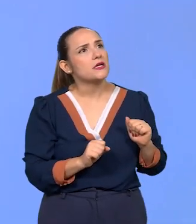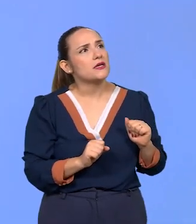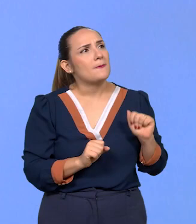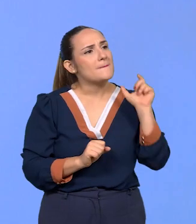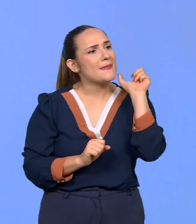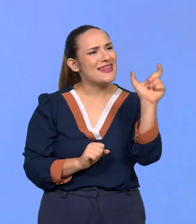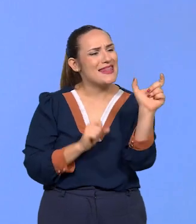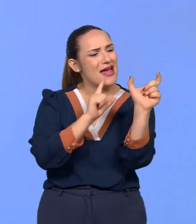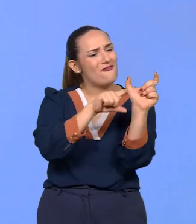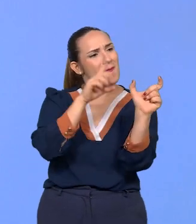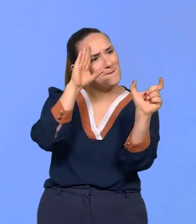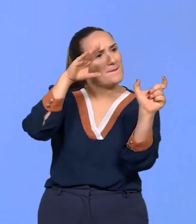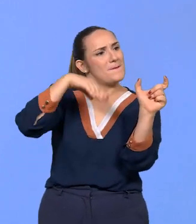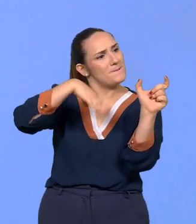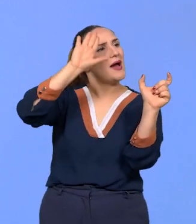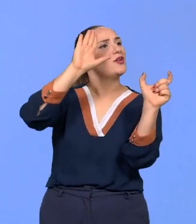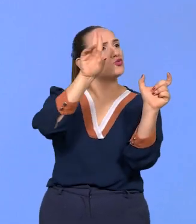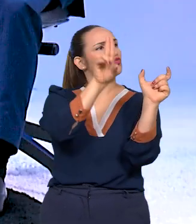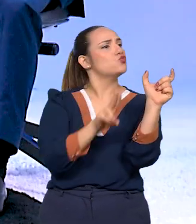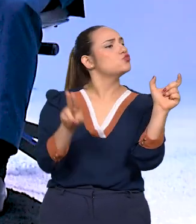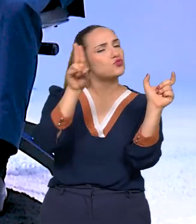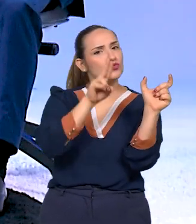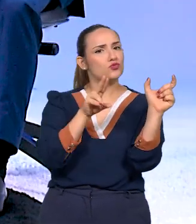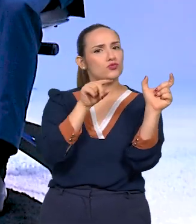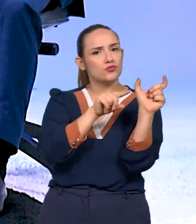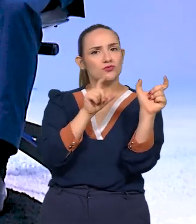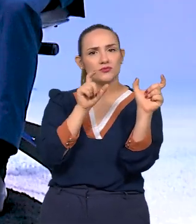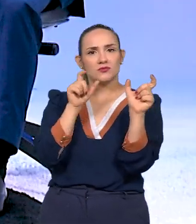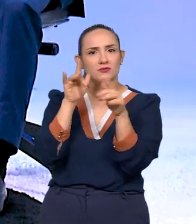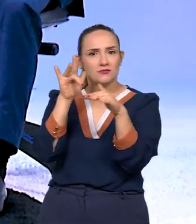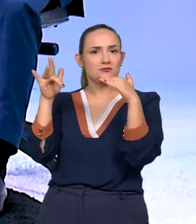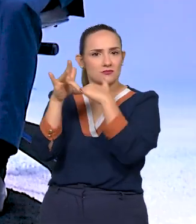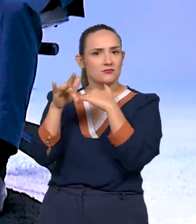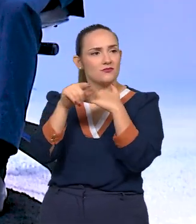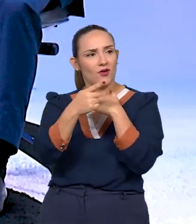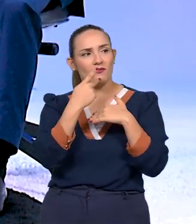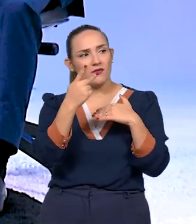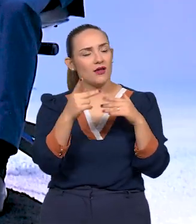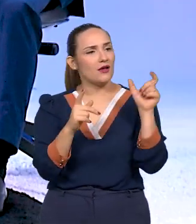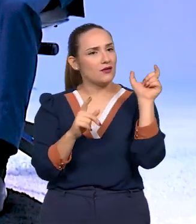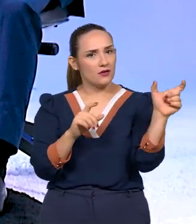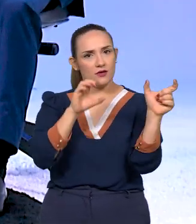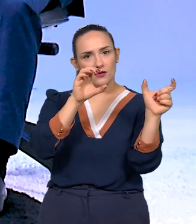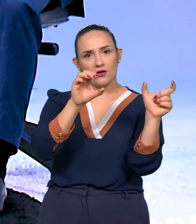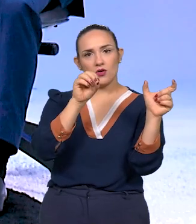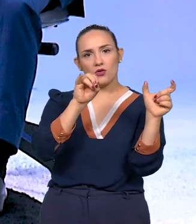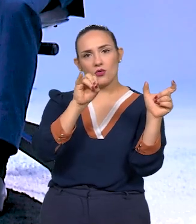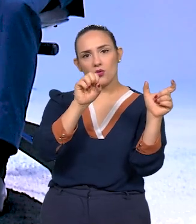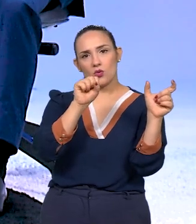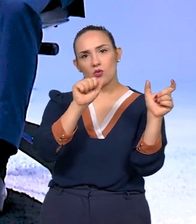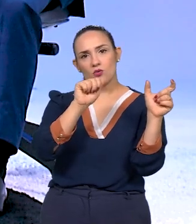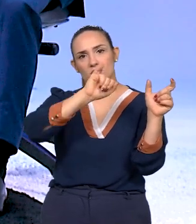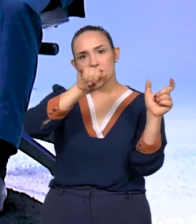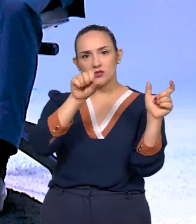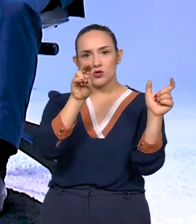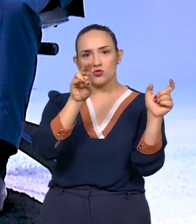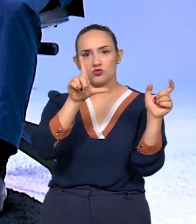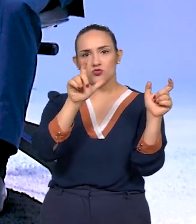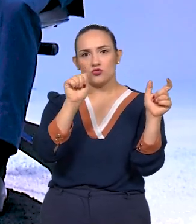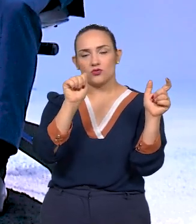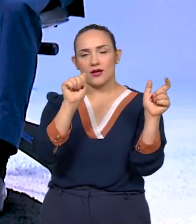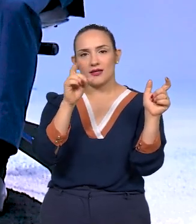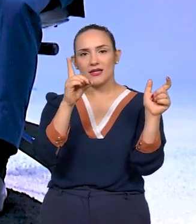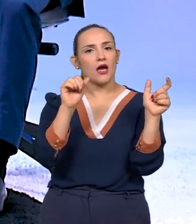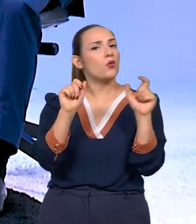das palavras-chave que estão viralizando aí nas notícias sobre essa decisão, né? A coisa julgada em matéria tributária. O que